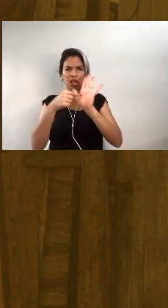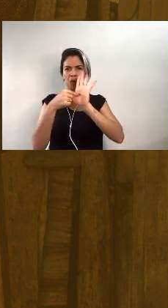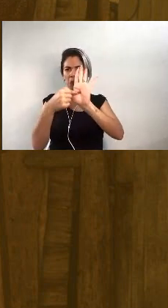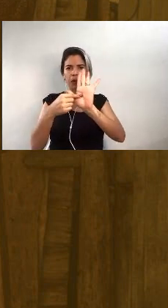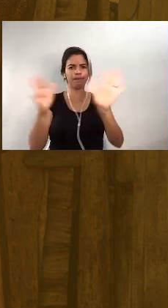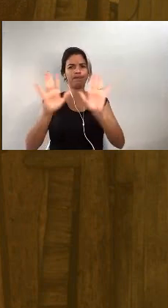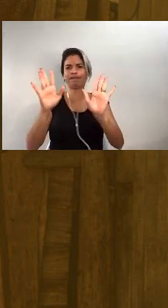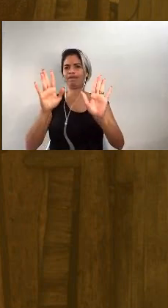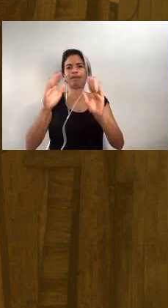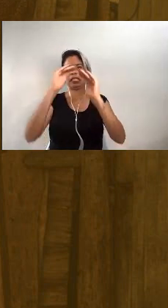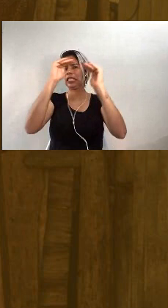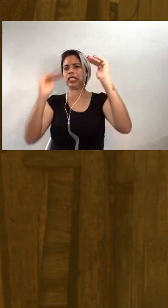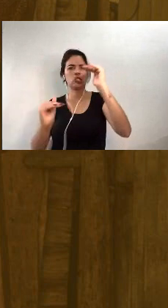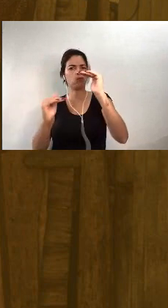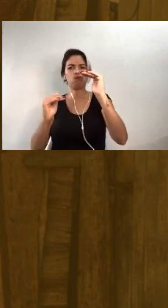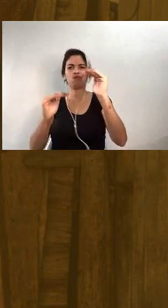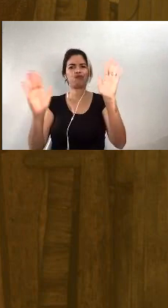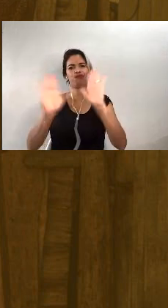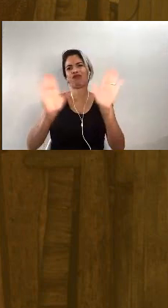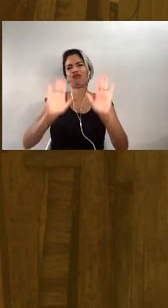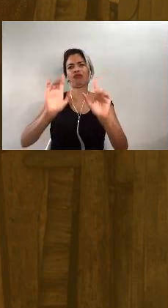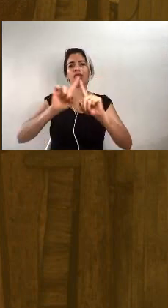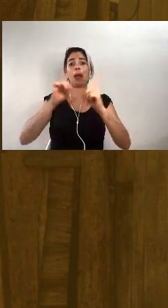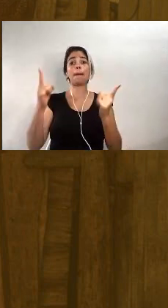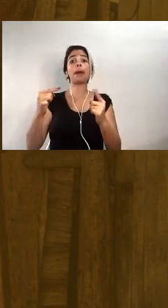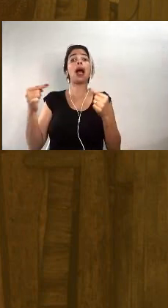né, mas que apareçam como